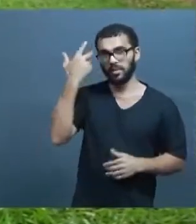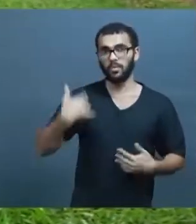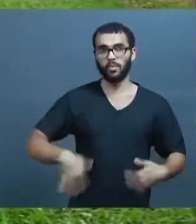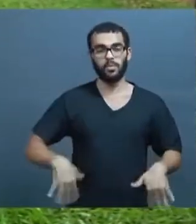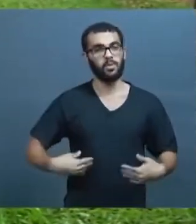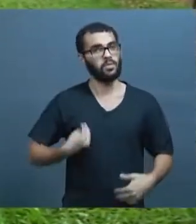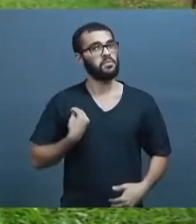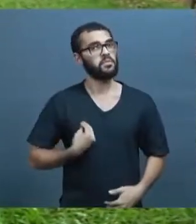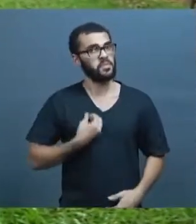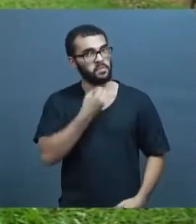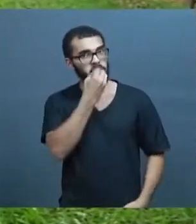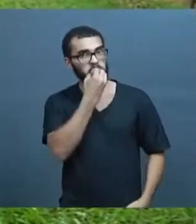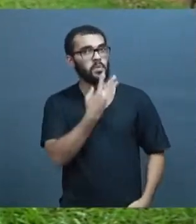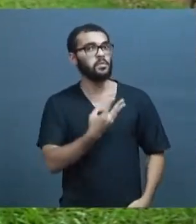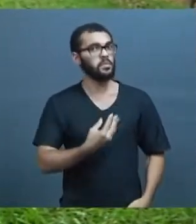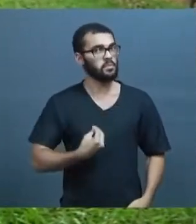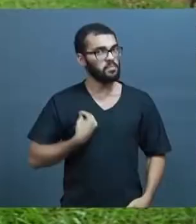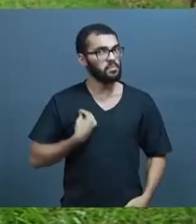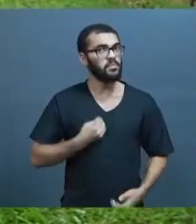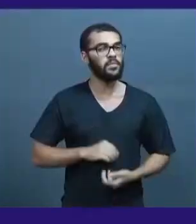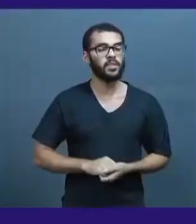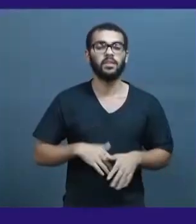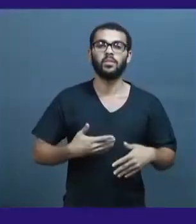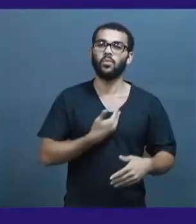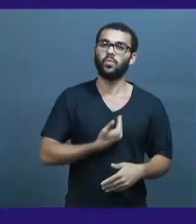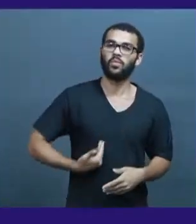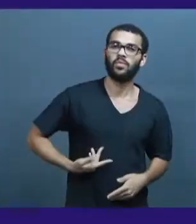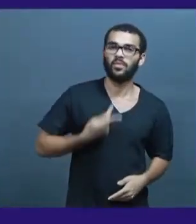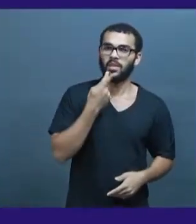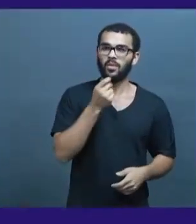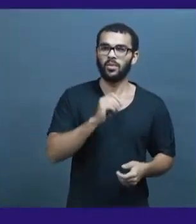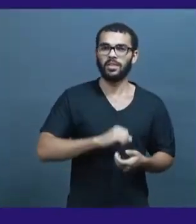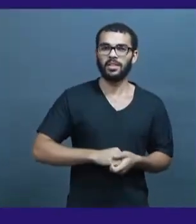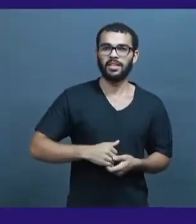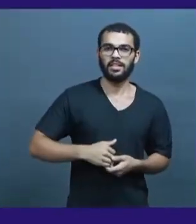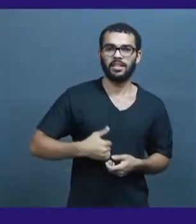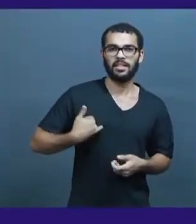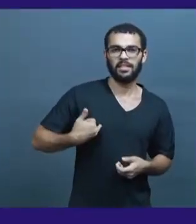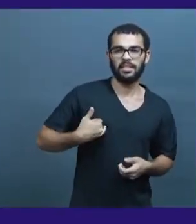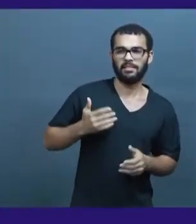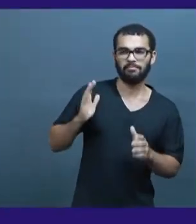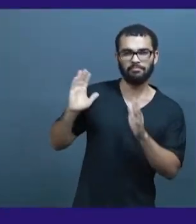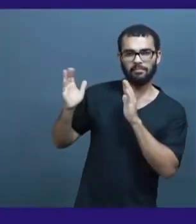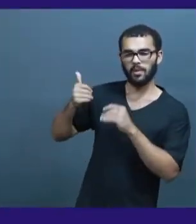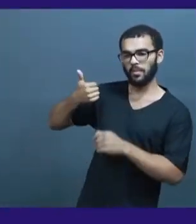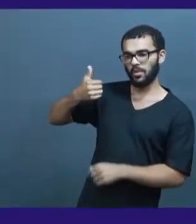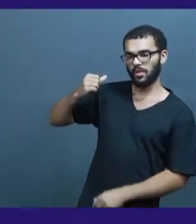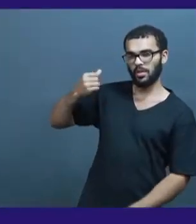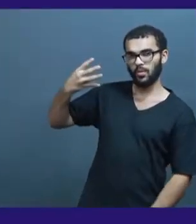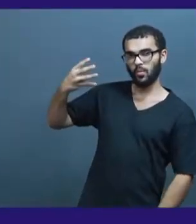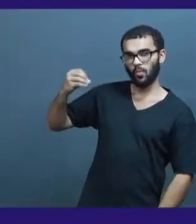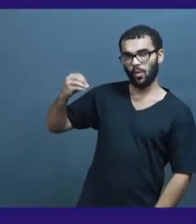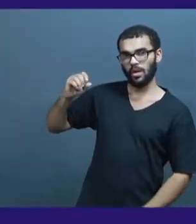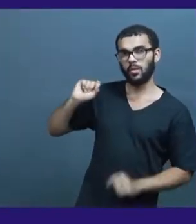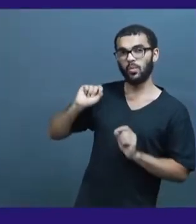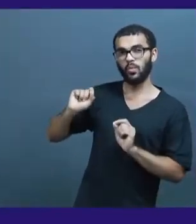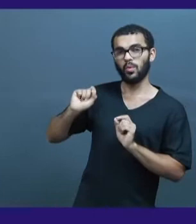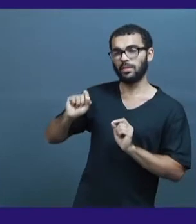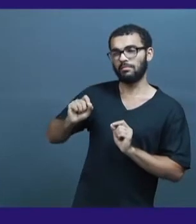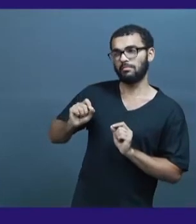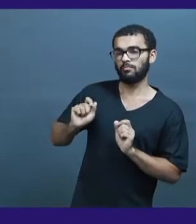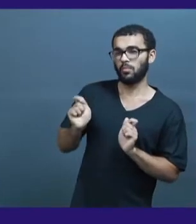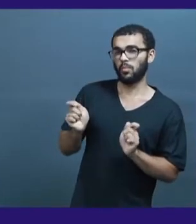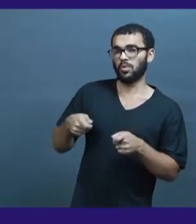De acordo com o governo, a expectativa de vida passou de 45 anos em 1940 para 76